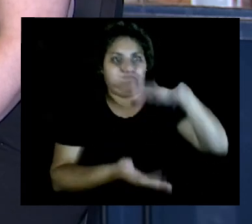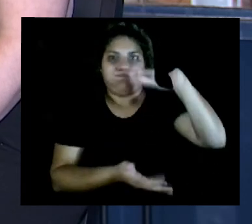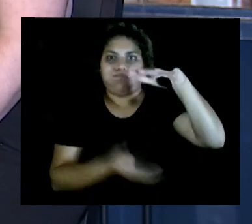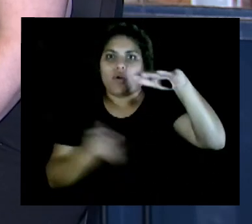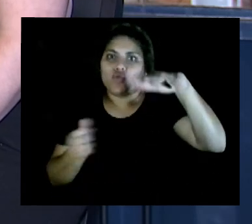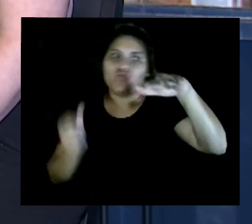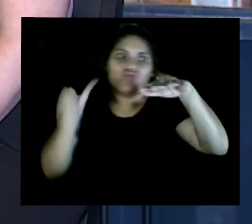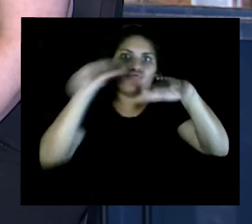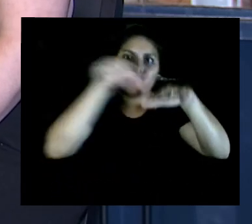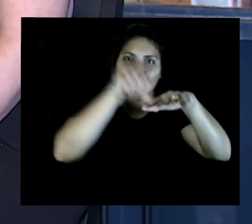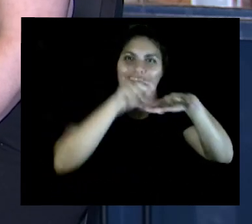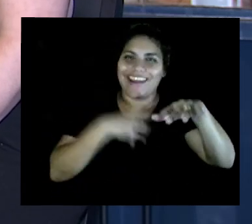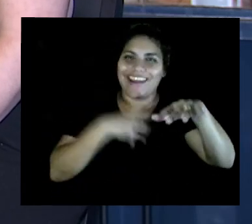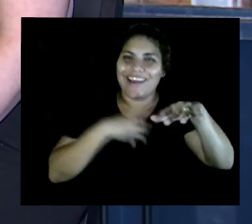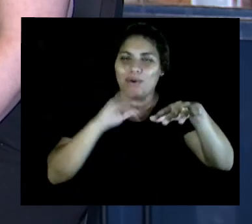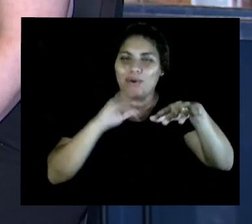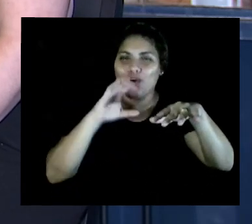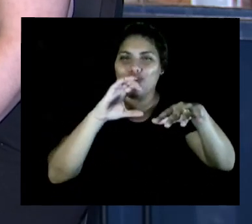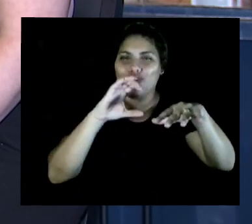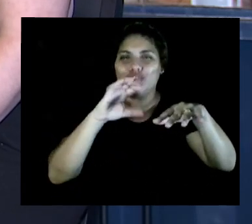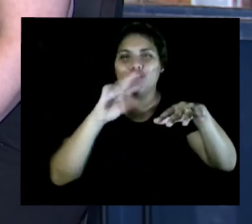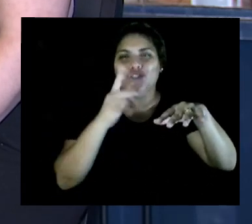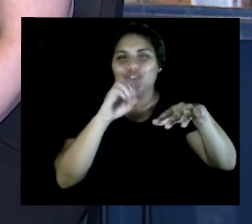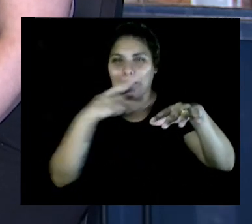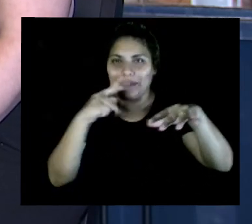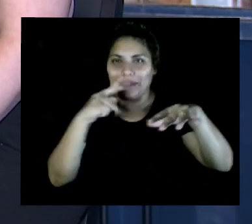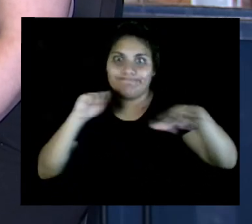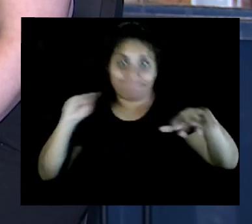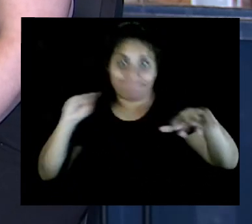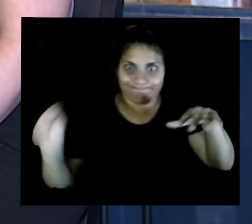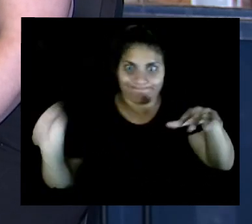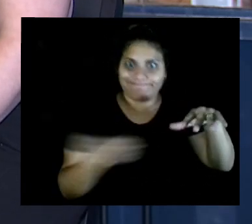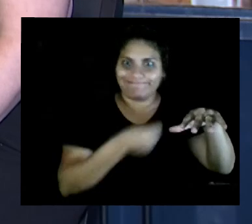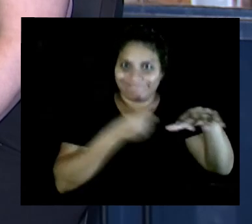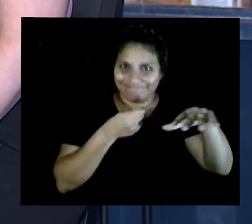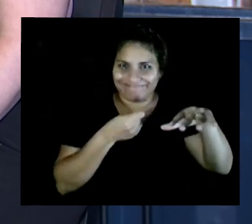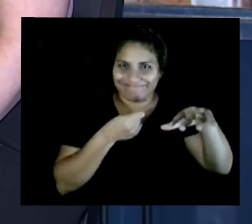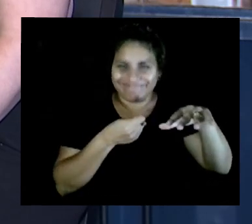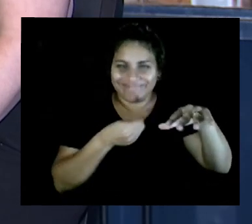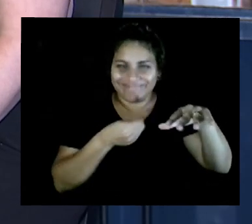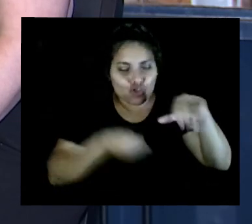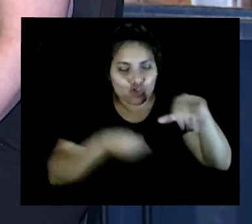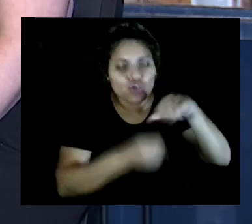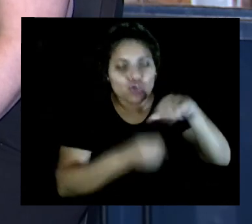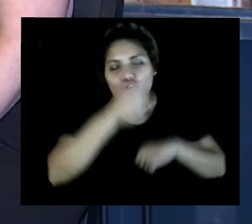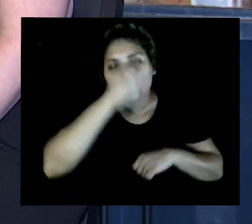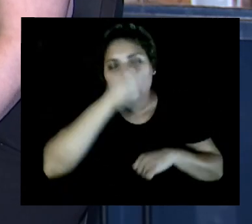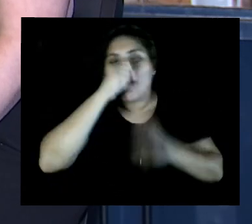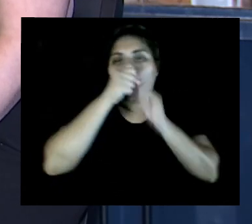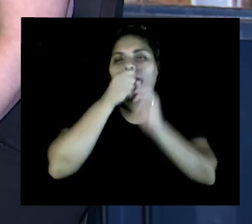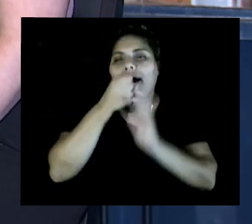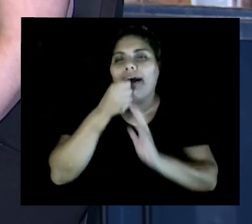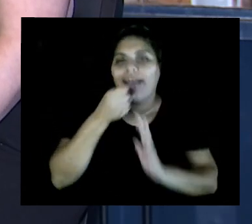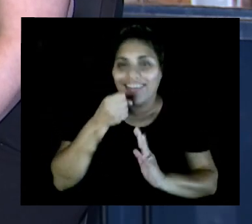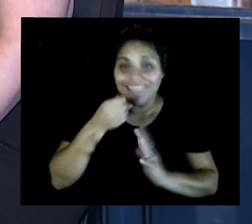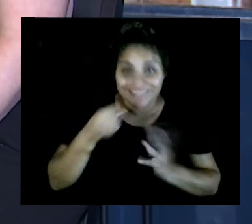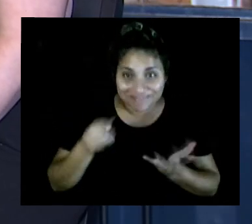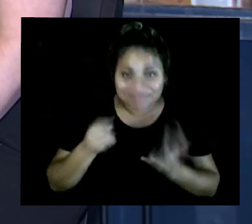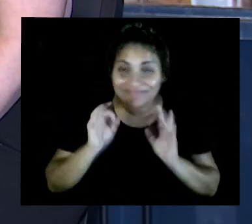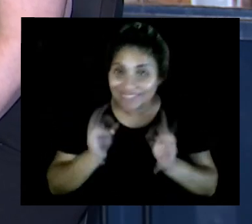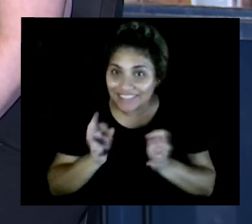chopp. É uma cerveja que vai ser comercializada em garrafas, que vai ser comercializada em latas. Então, o cervejeiro normalmente com a sua